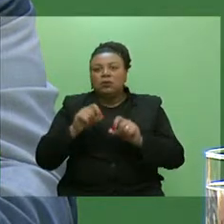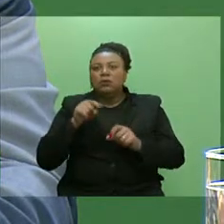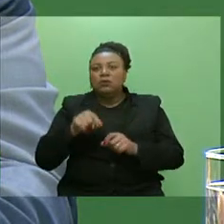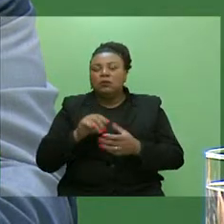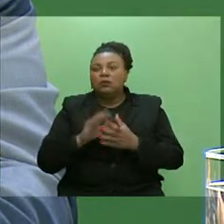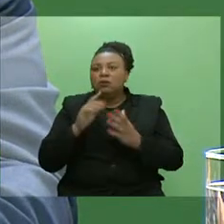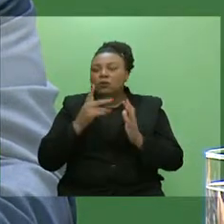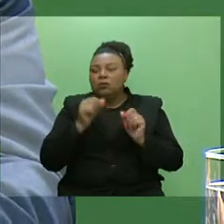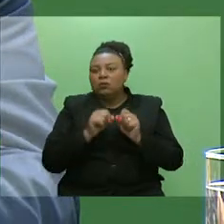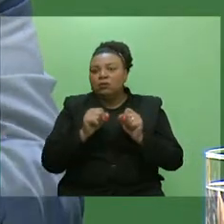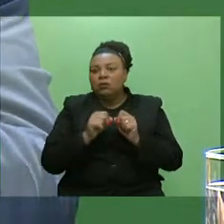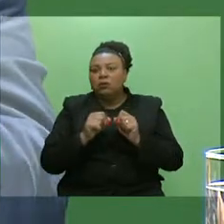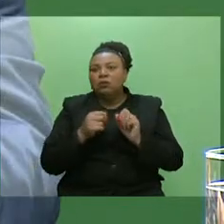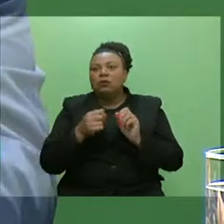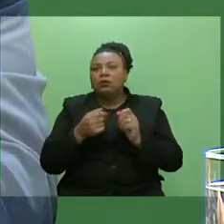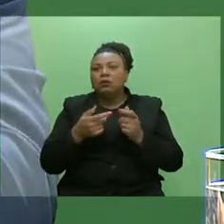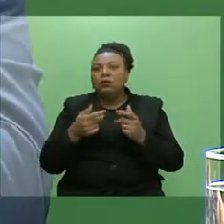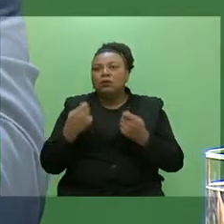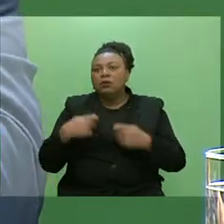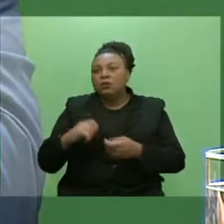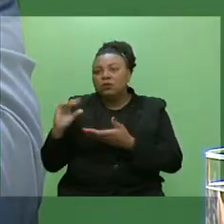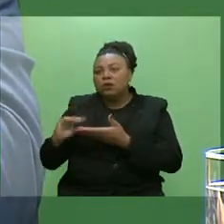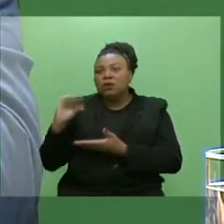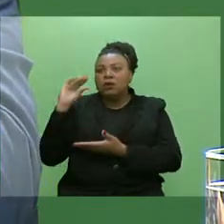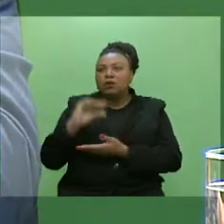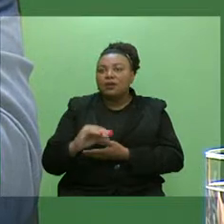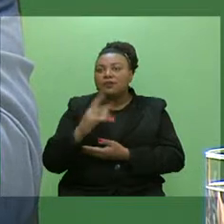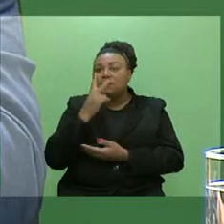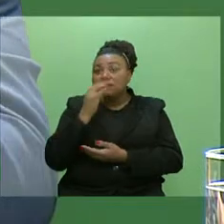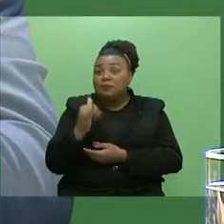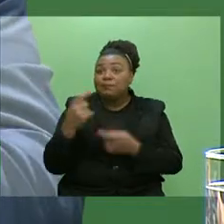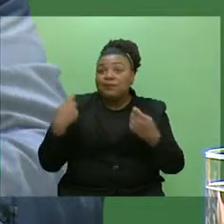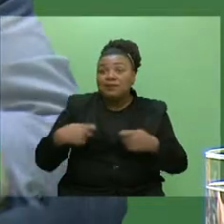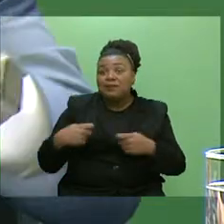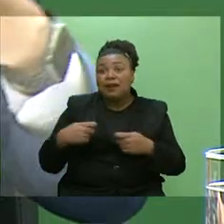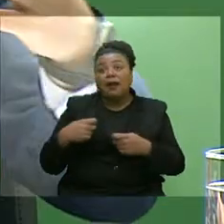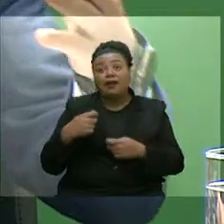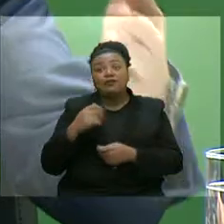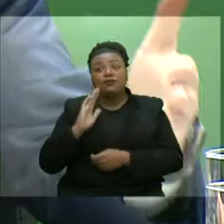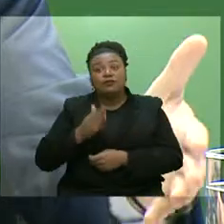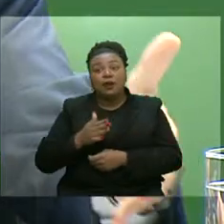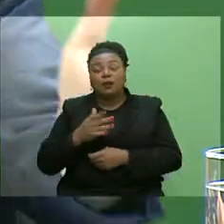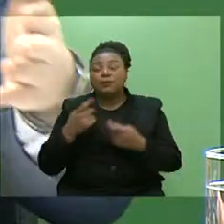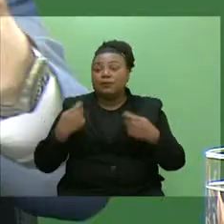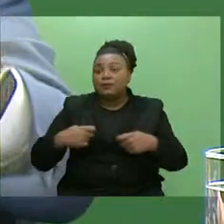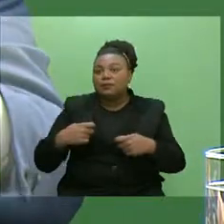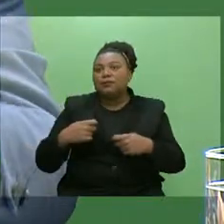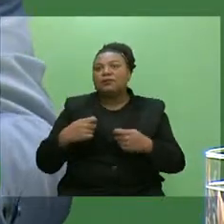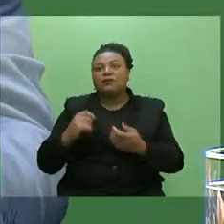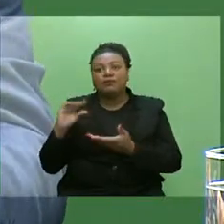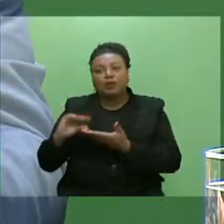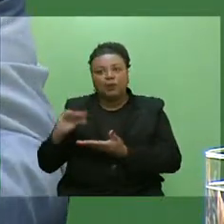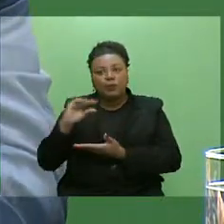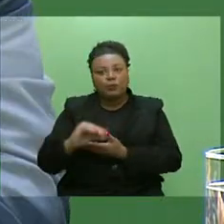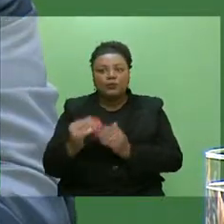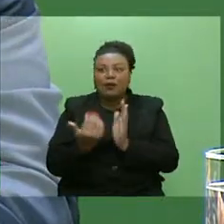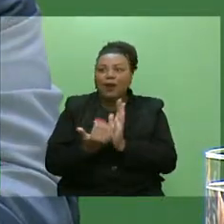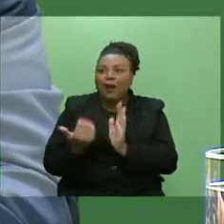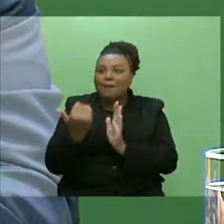esse procedimento deve ser financiado, se necessário for, já que será necessário colocar recursos